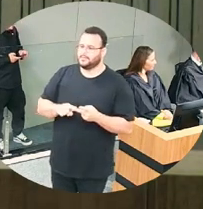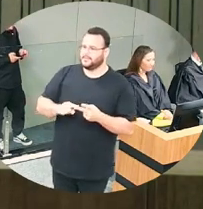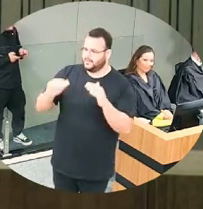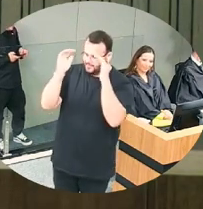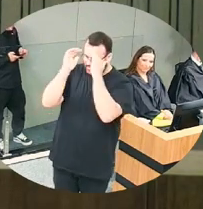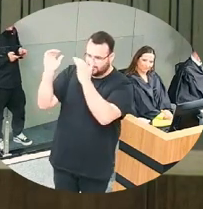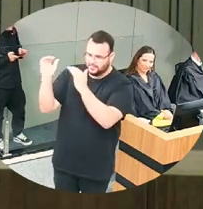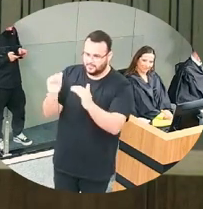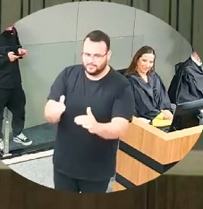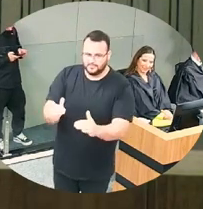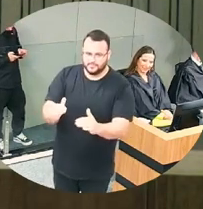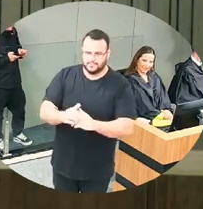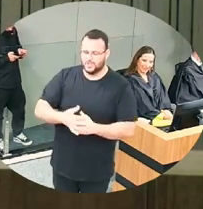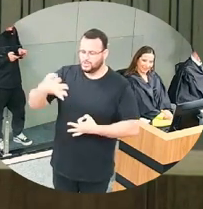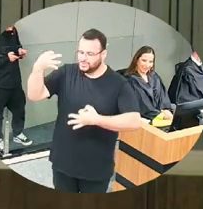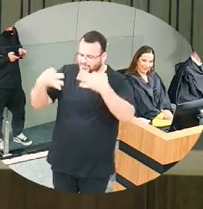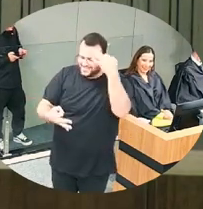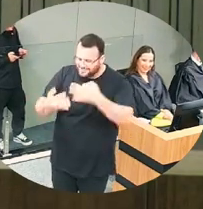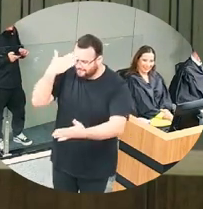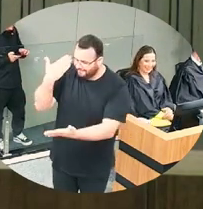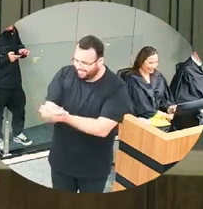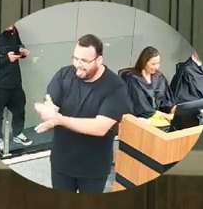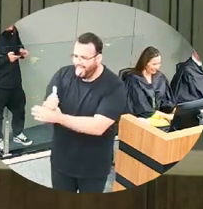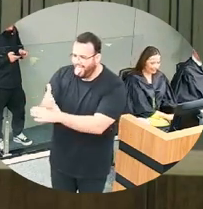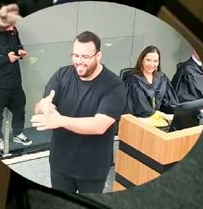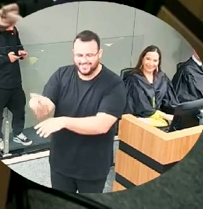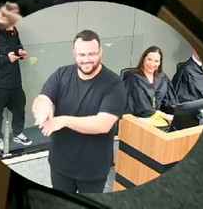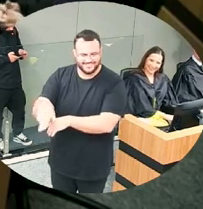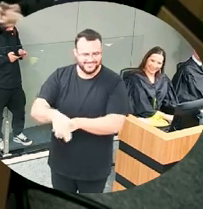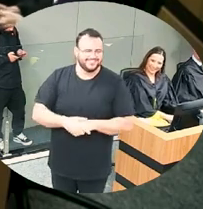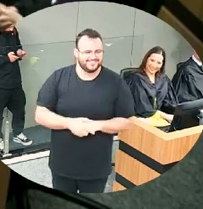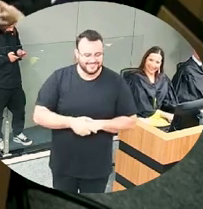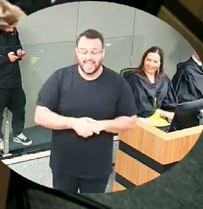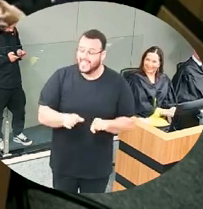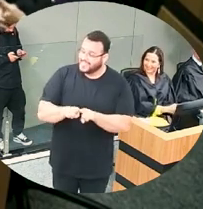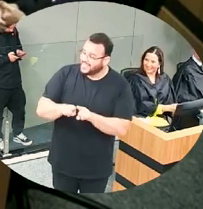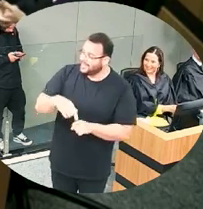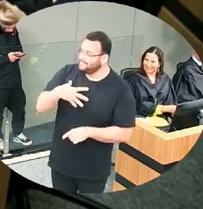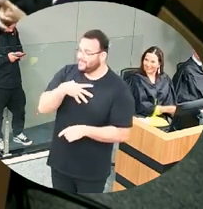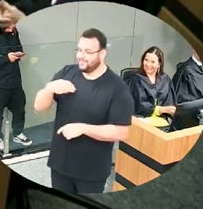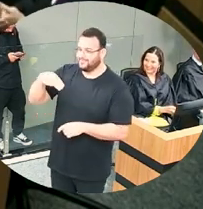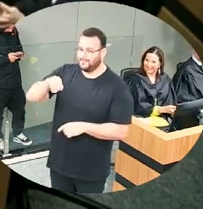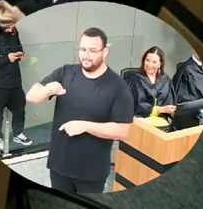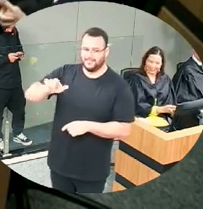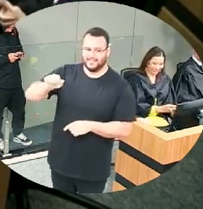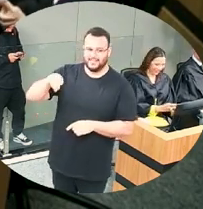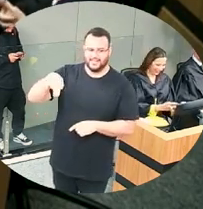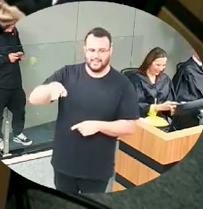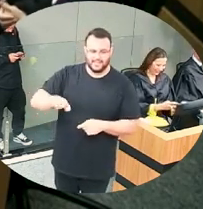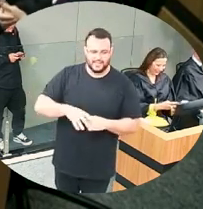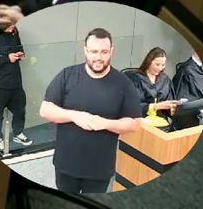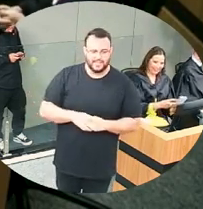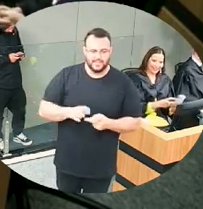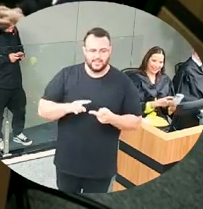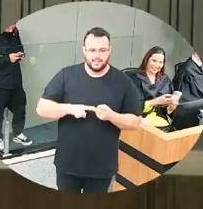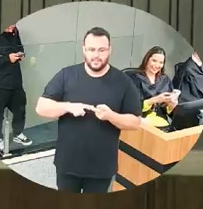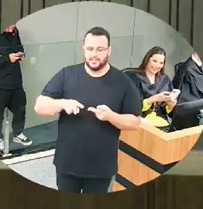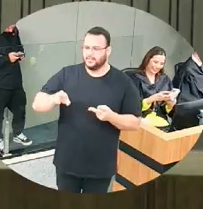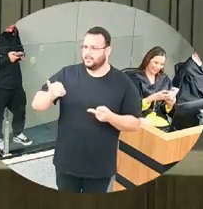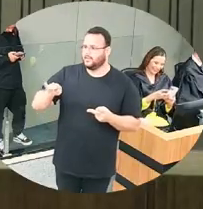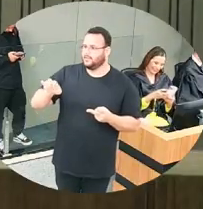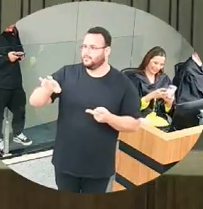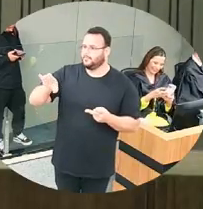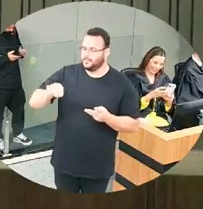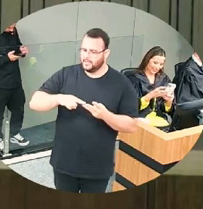de obediência sem perder o juízo aos filhos miline Luiza de Lima agora Ribeiro do Vale e